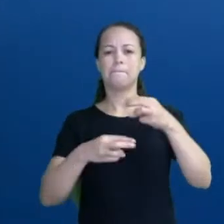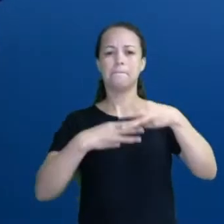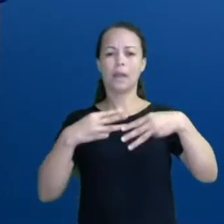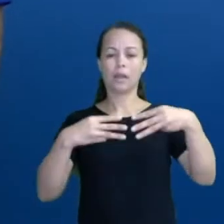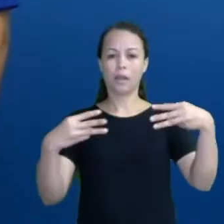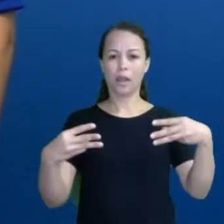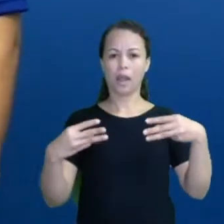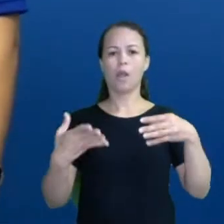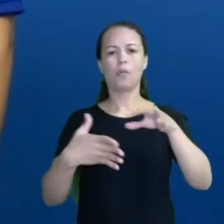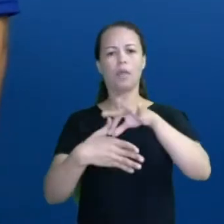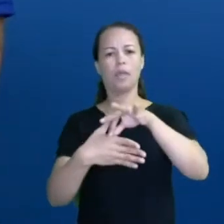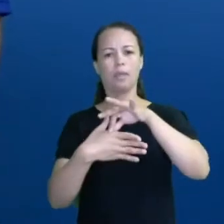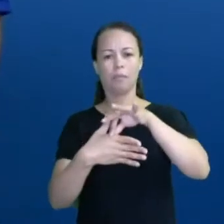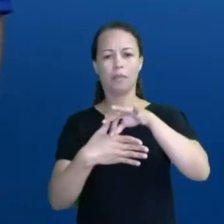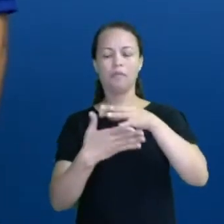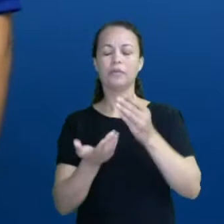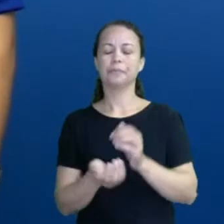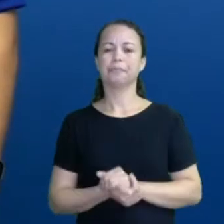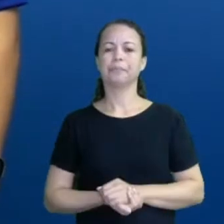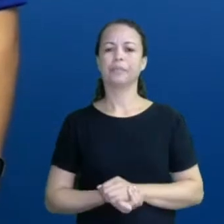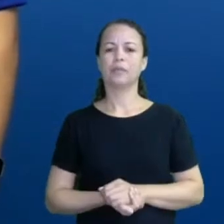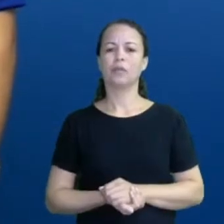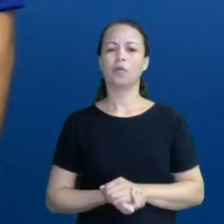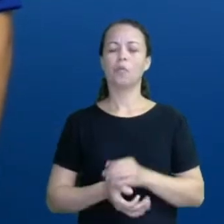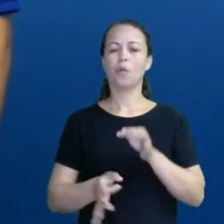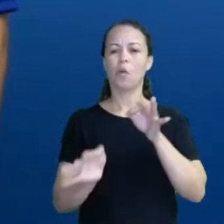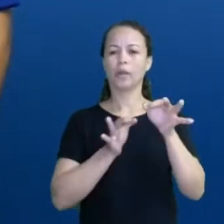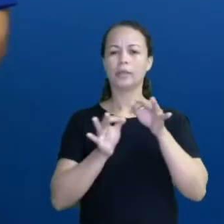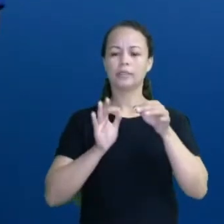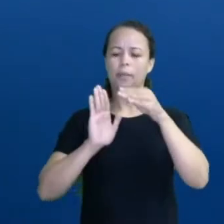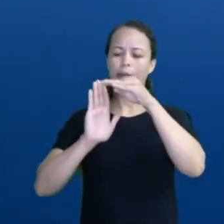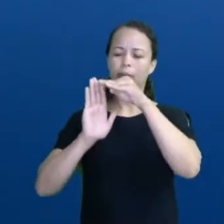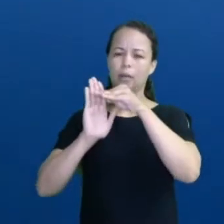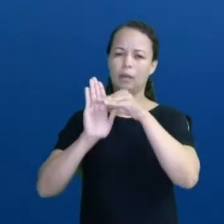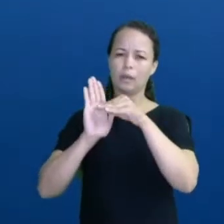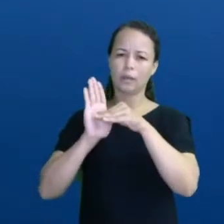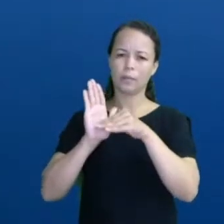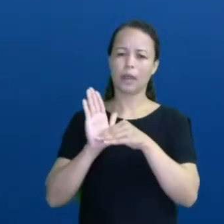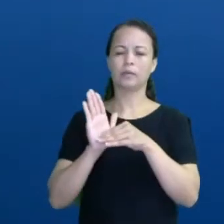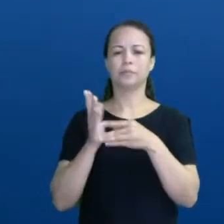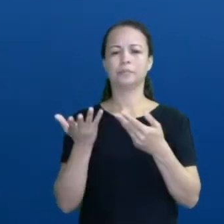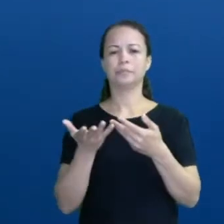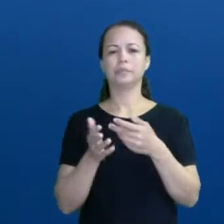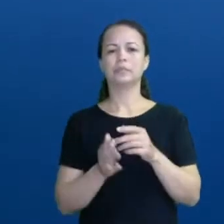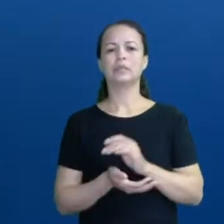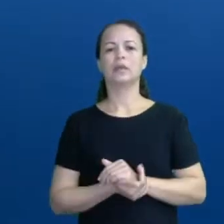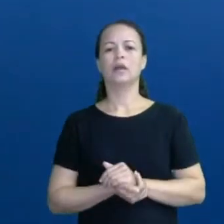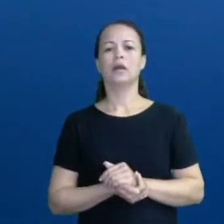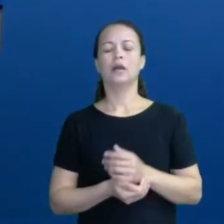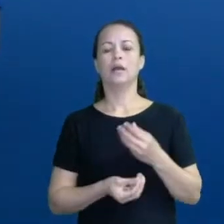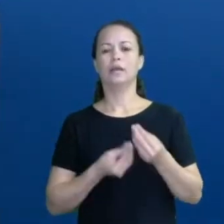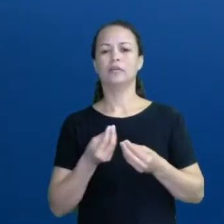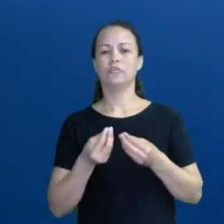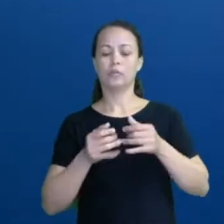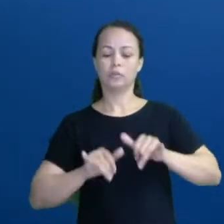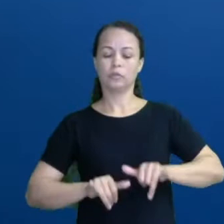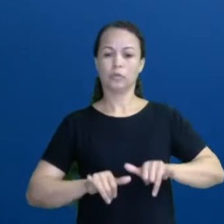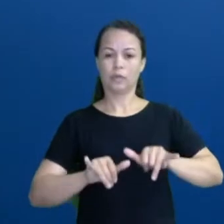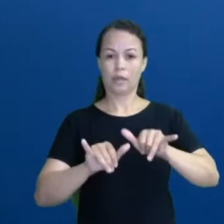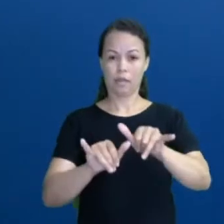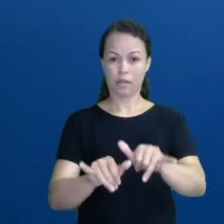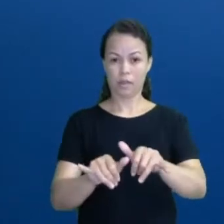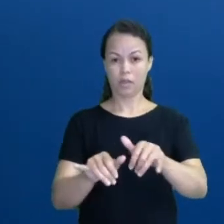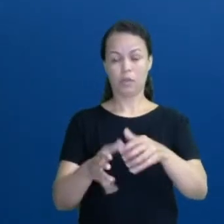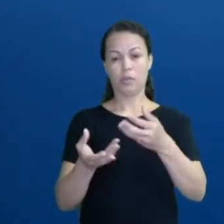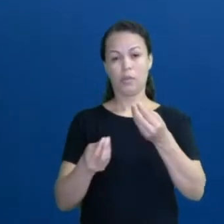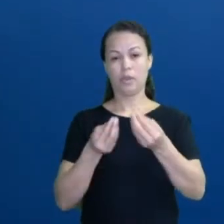e bife. Como eu organizei essa lista por prioridades, se eu fosse passar lá no carrinho e o dinheiro não